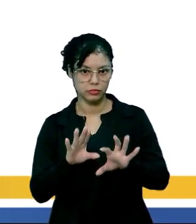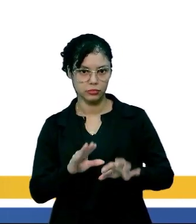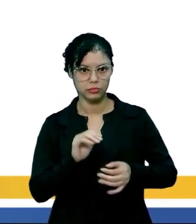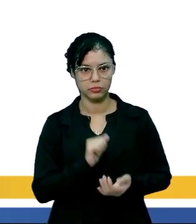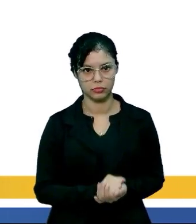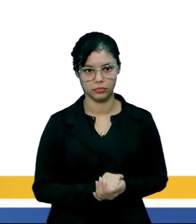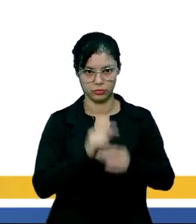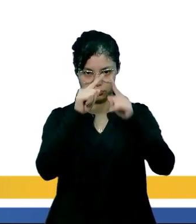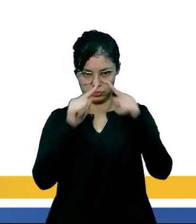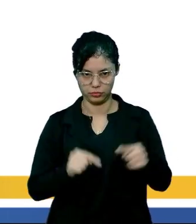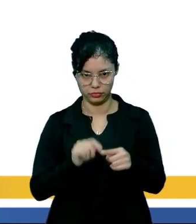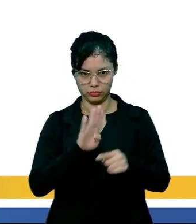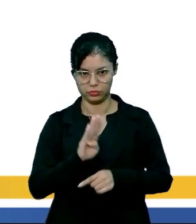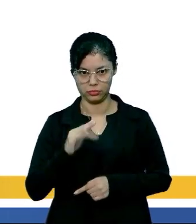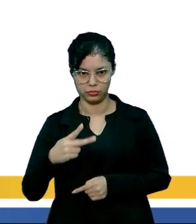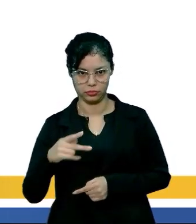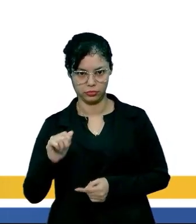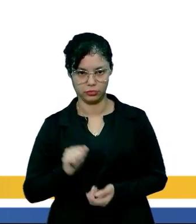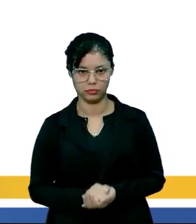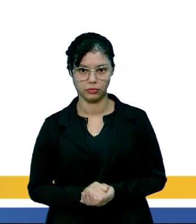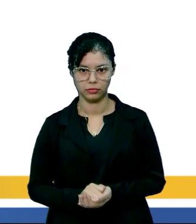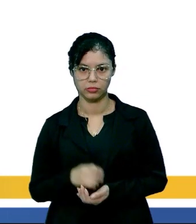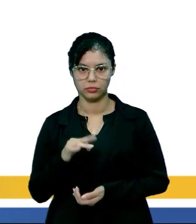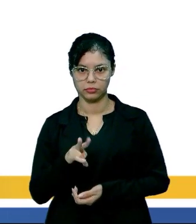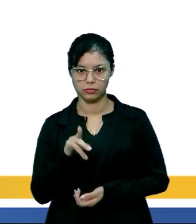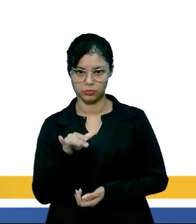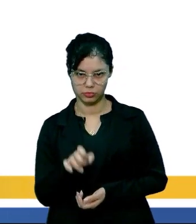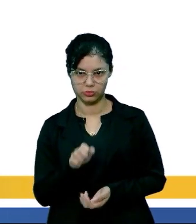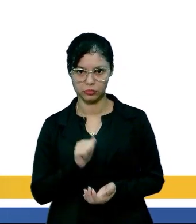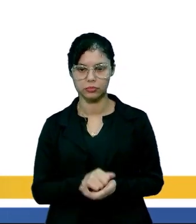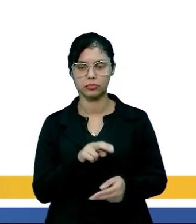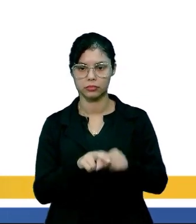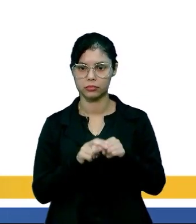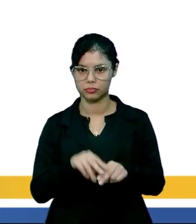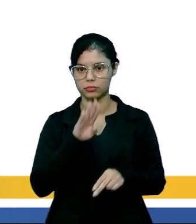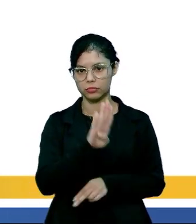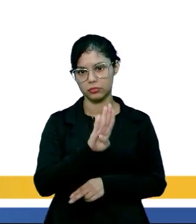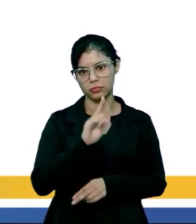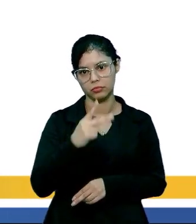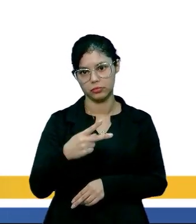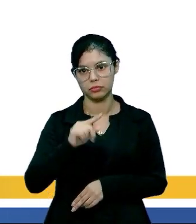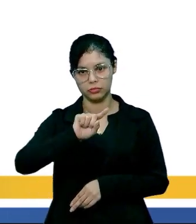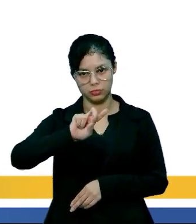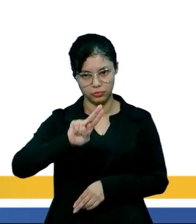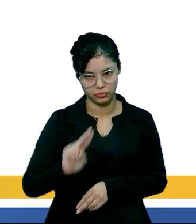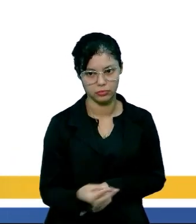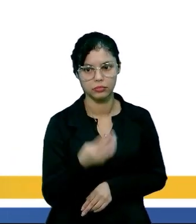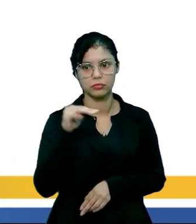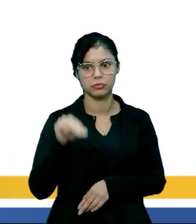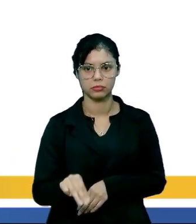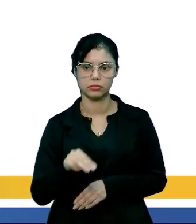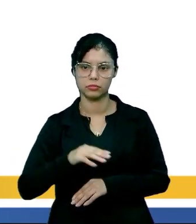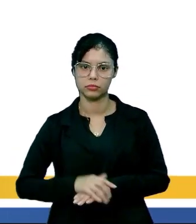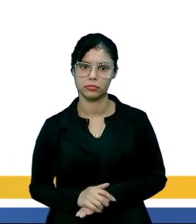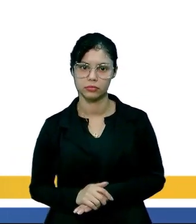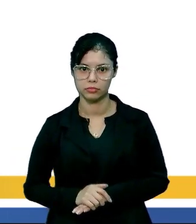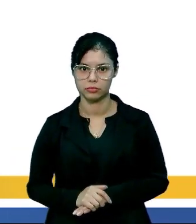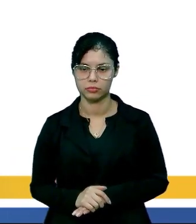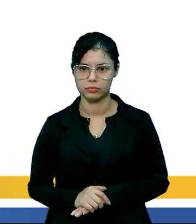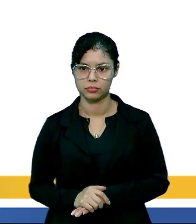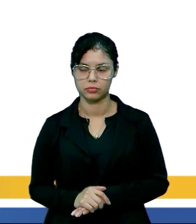Assim, o triângulo ABP é isósceles e, portanto, BP é igual a